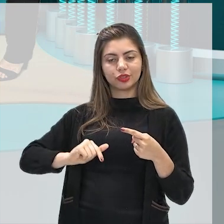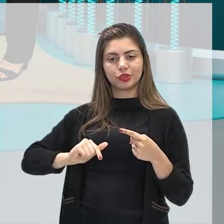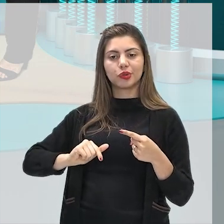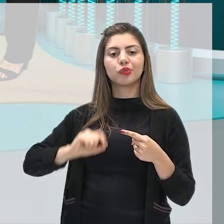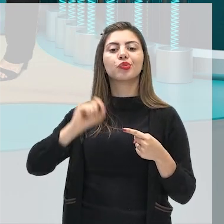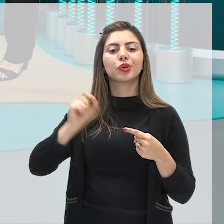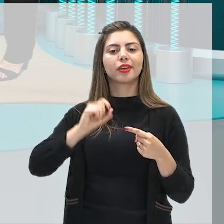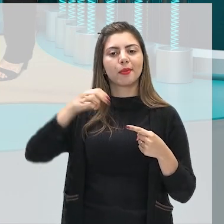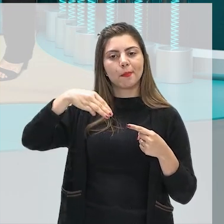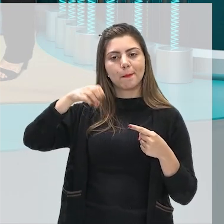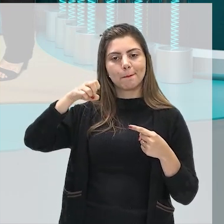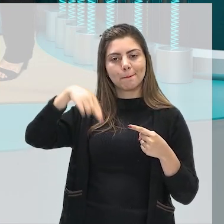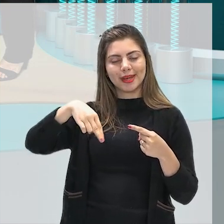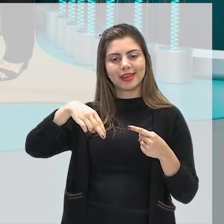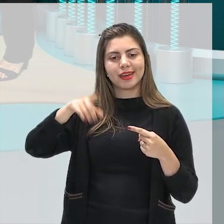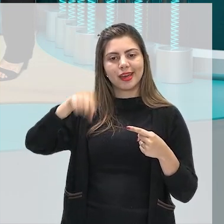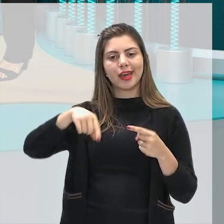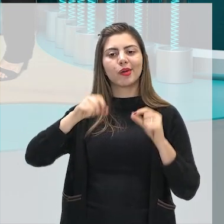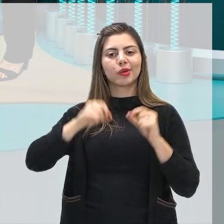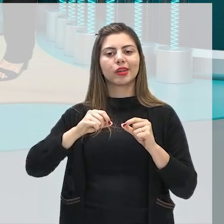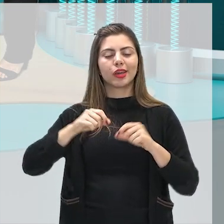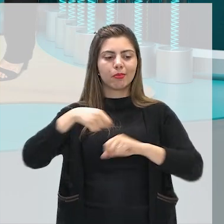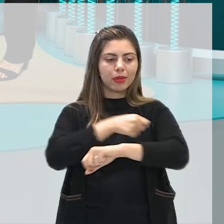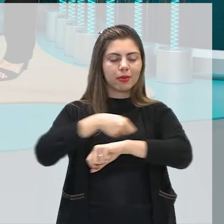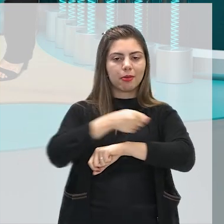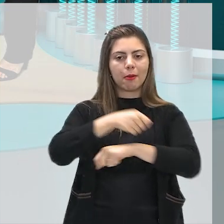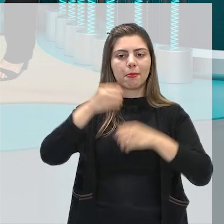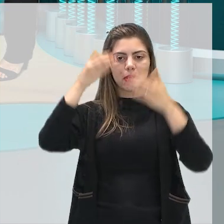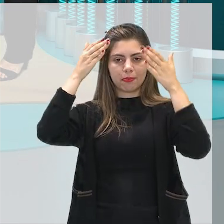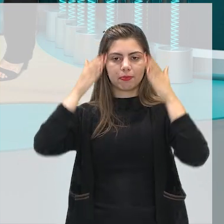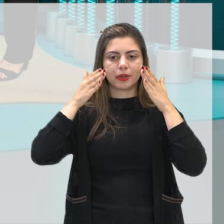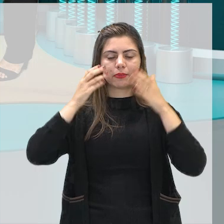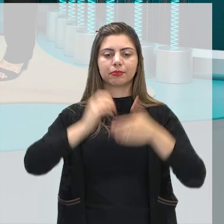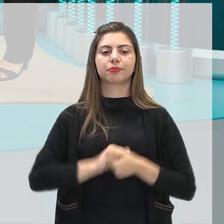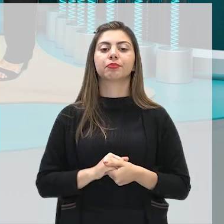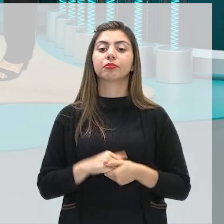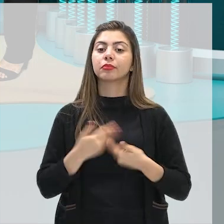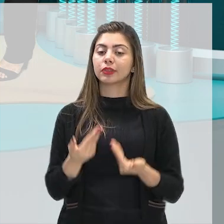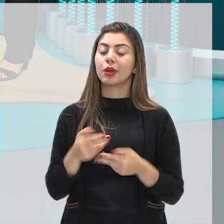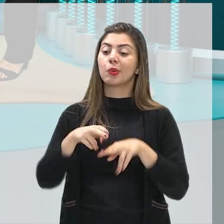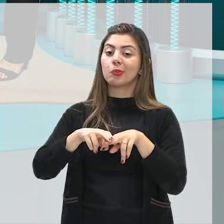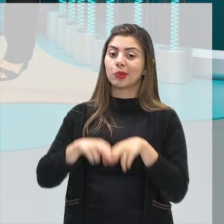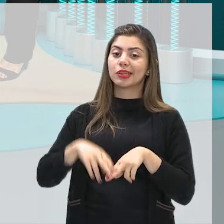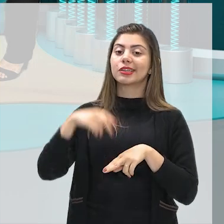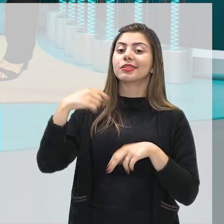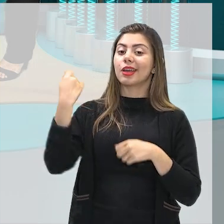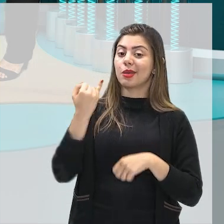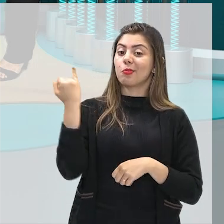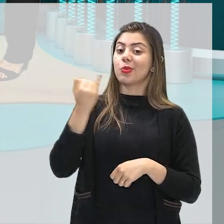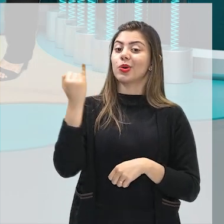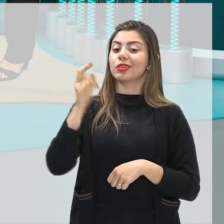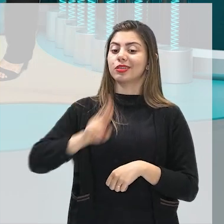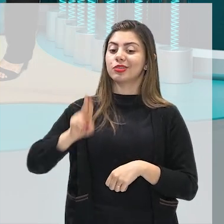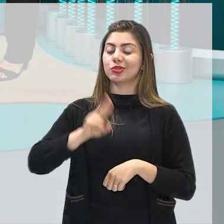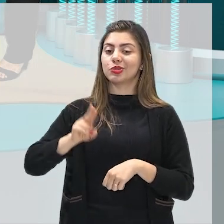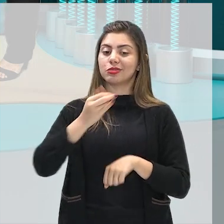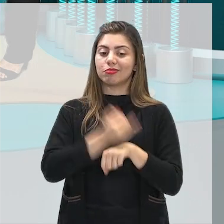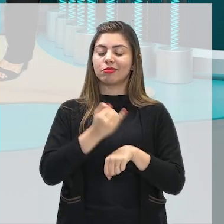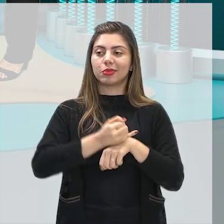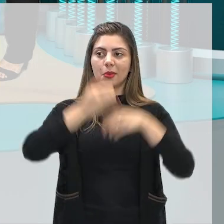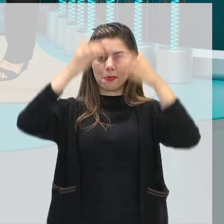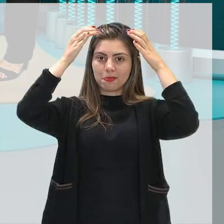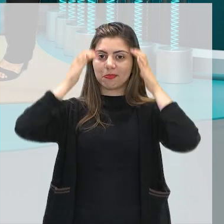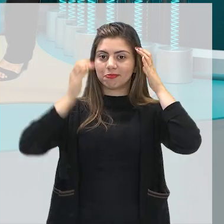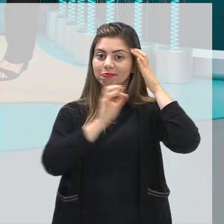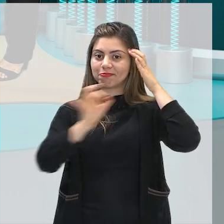o Men, que é o golpe na cabeça, tá? Por isso, a questão do capacete ser feito de alumínio, essa parte